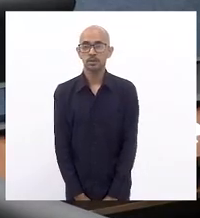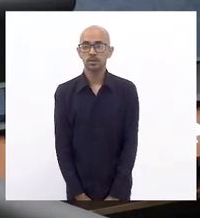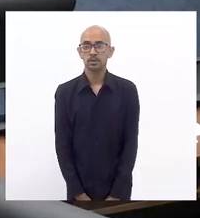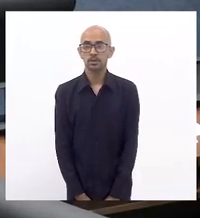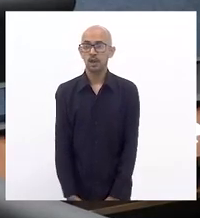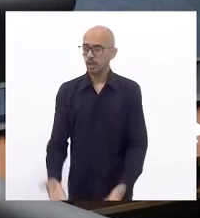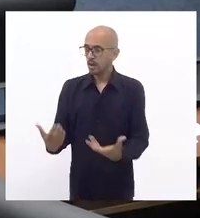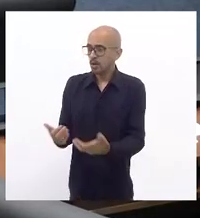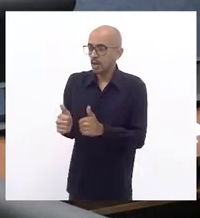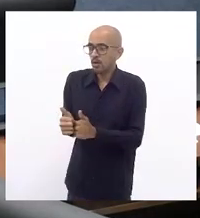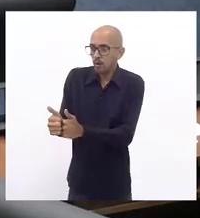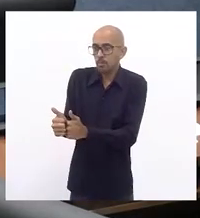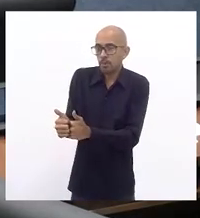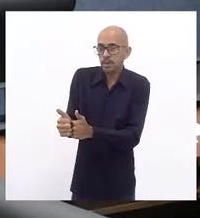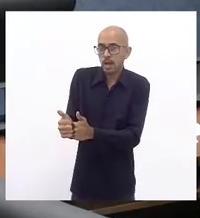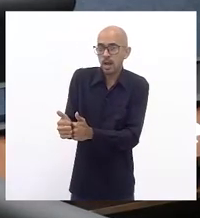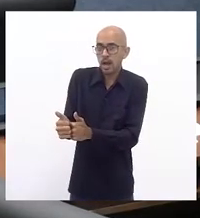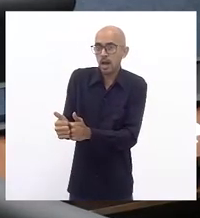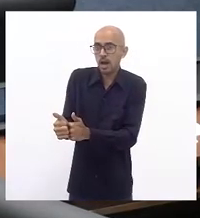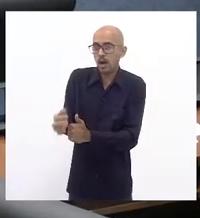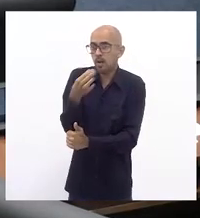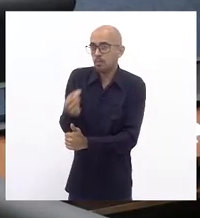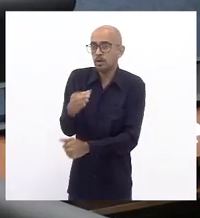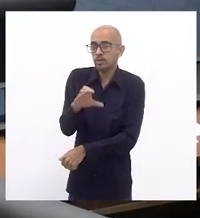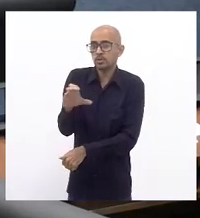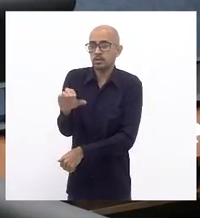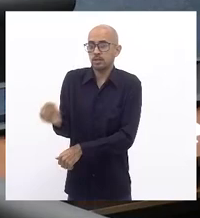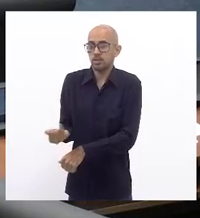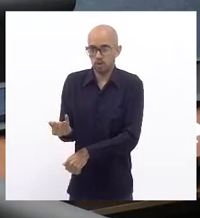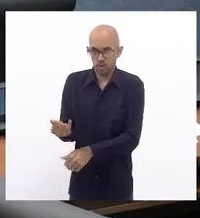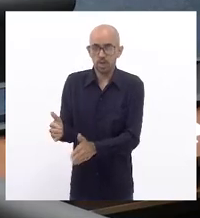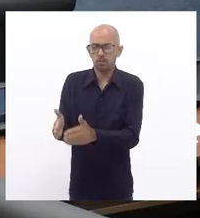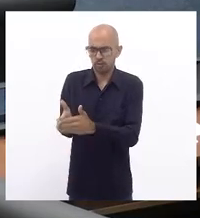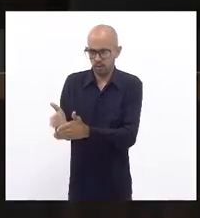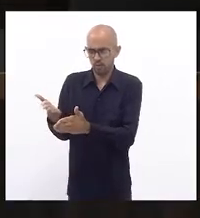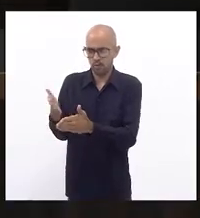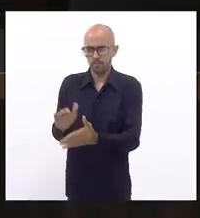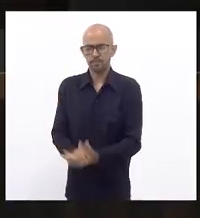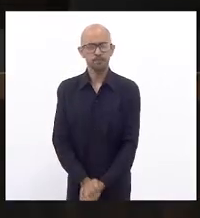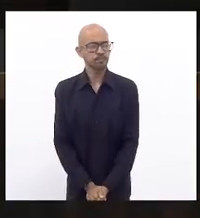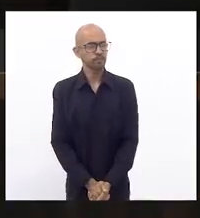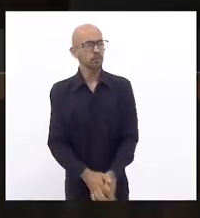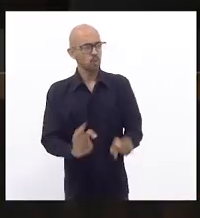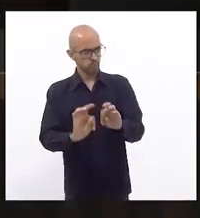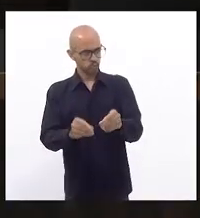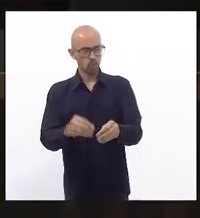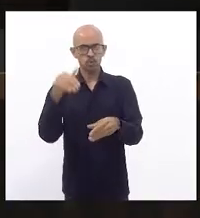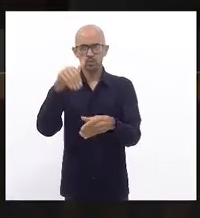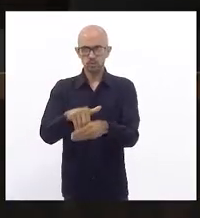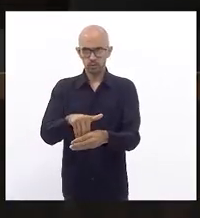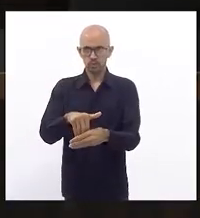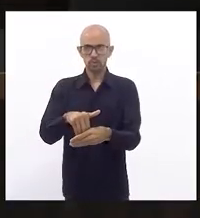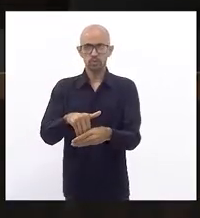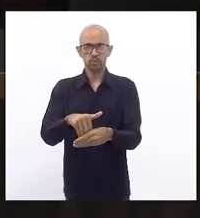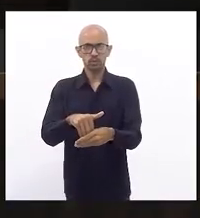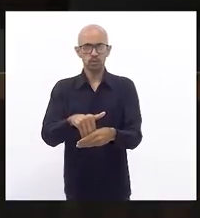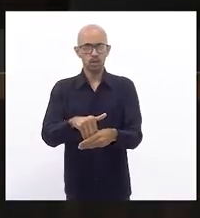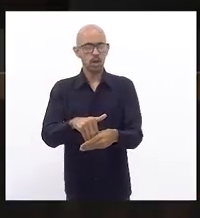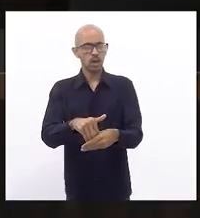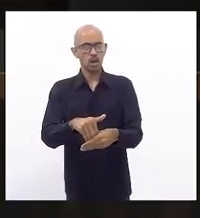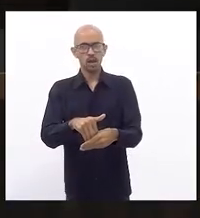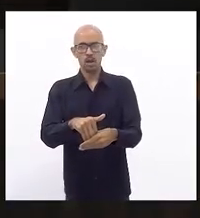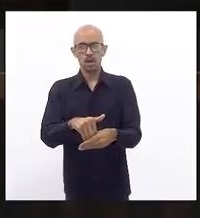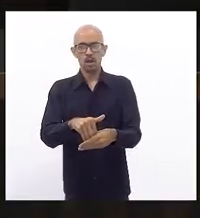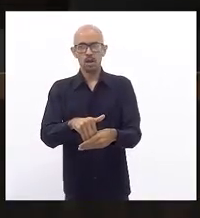Eu quero acompanhar o parecer da CCJ, senhora presidente, no mérito. Com os pareceres emitidos, em votação,